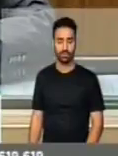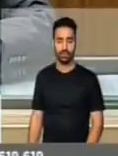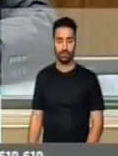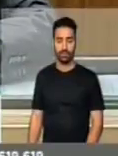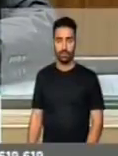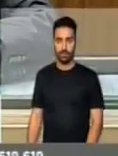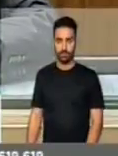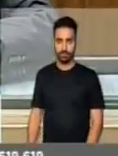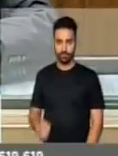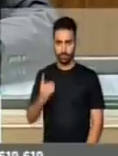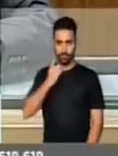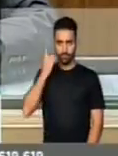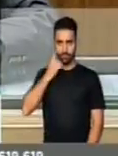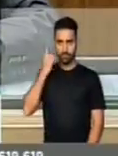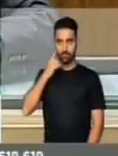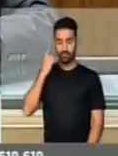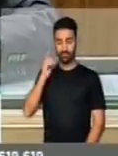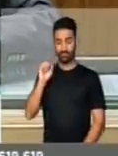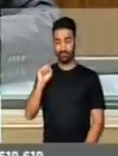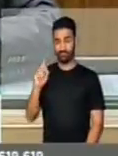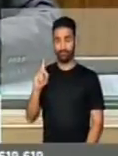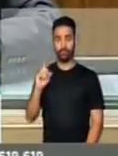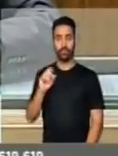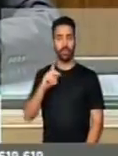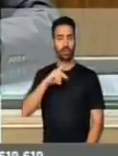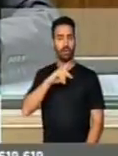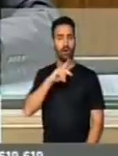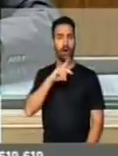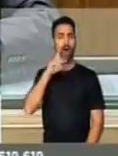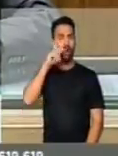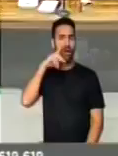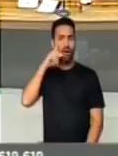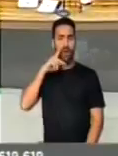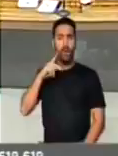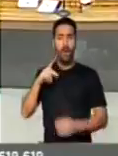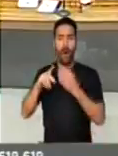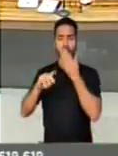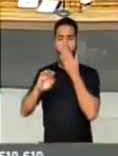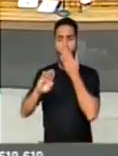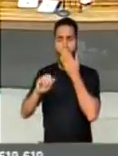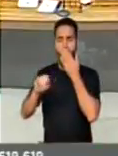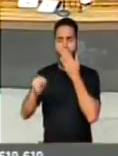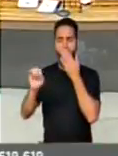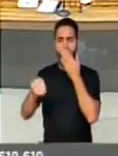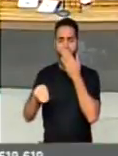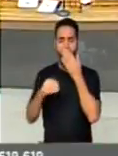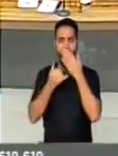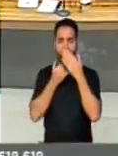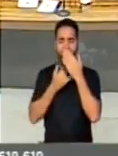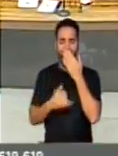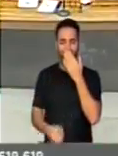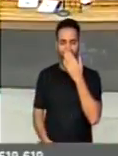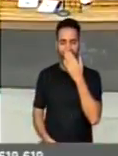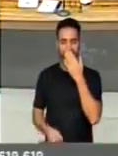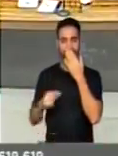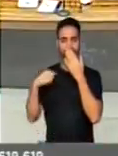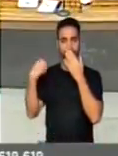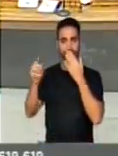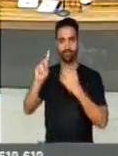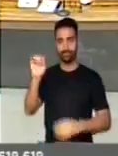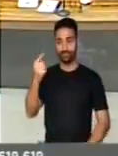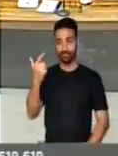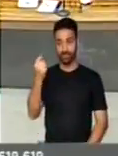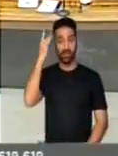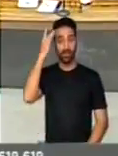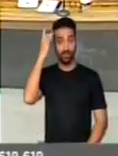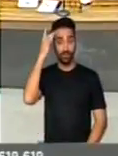Deputado pelo Solidariedade da Paraíba, Benjamin Maranhão. Senhor presidente, eu quero registrar, próximo dia 20,